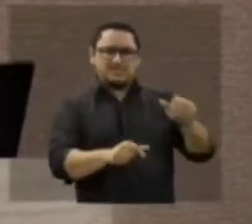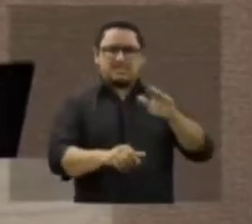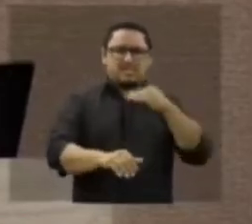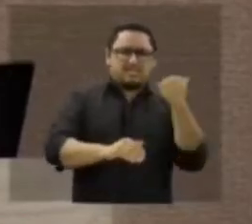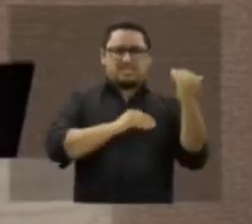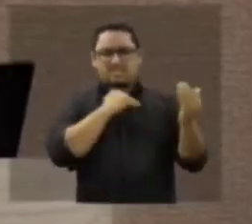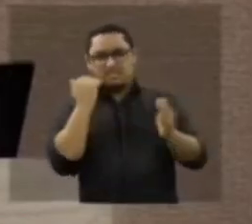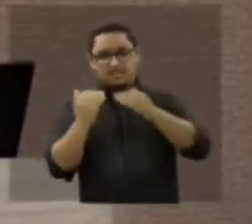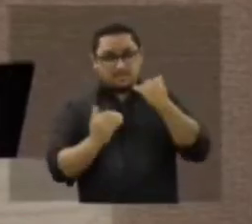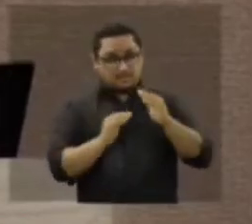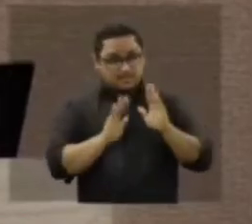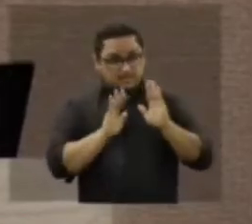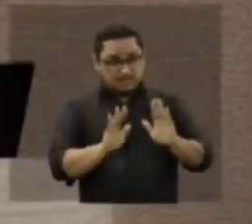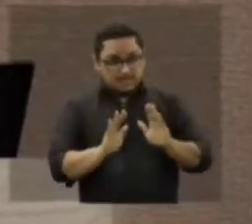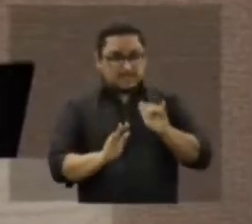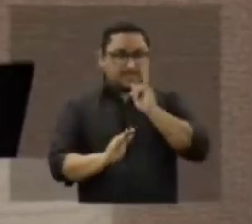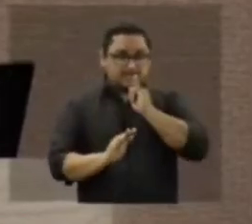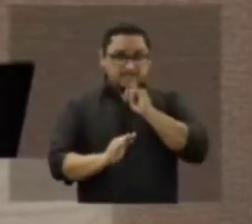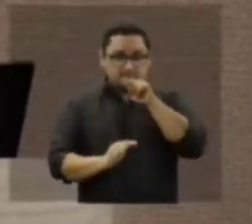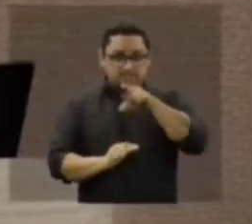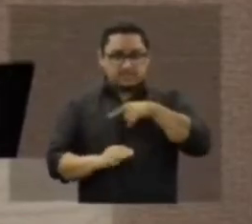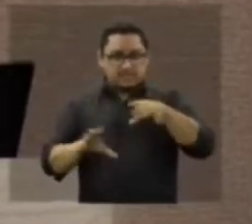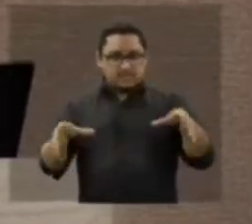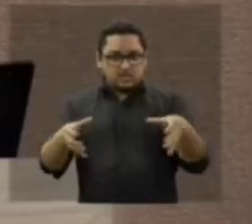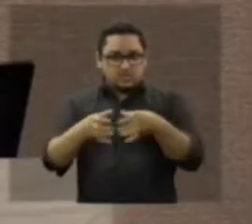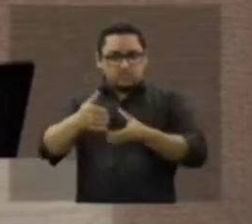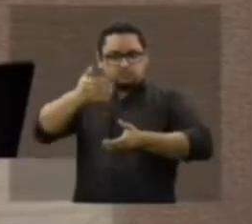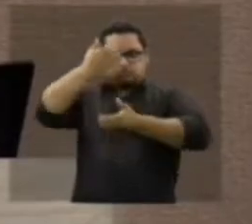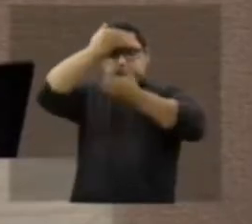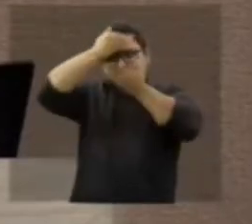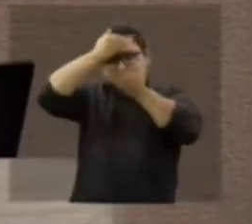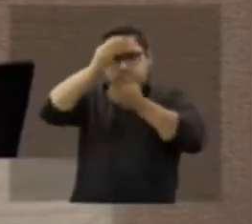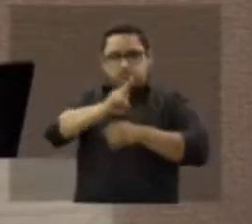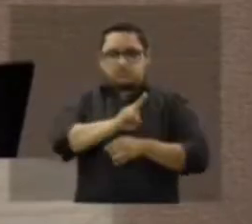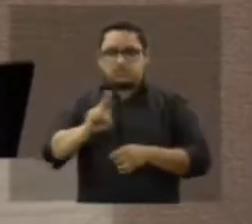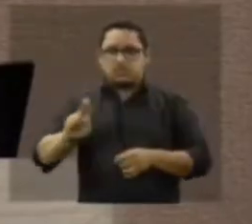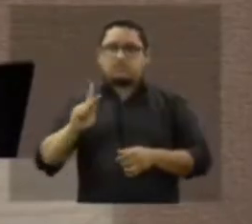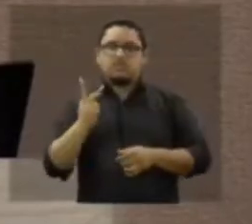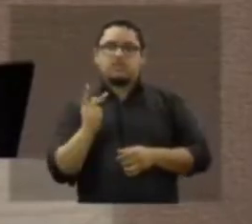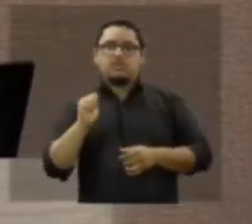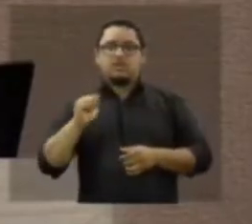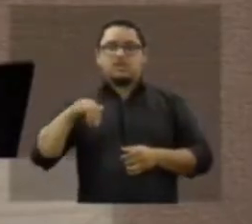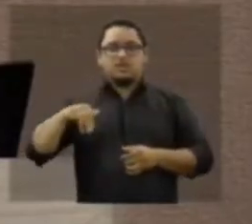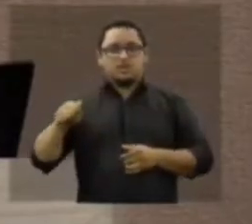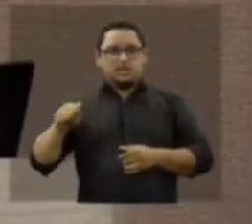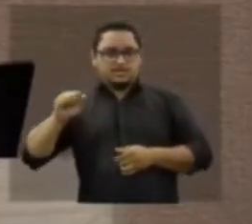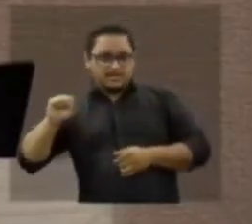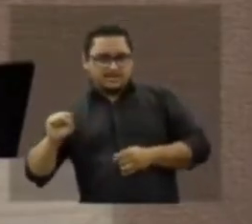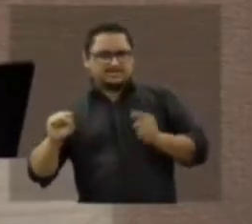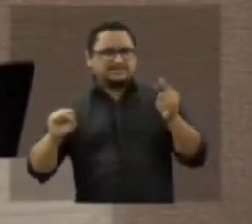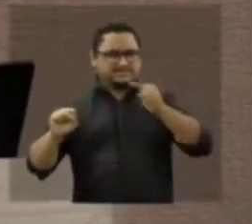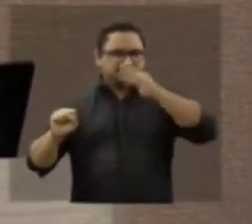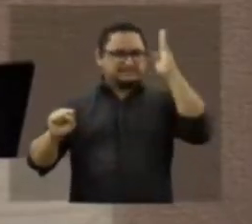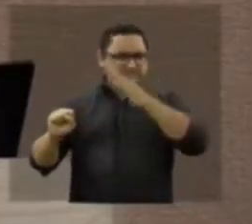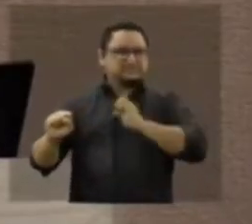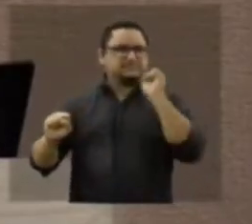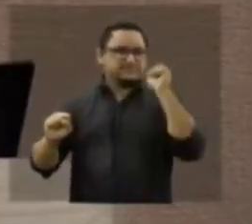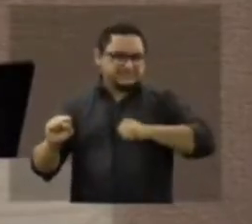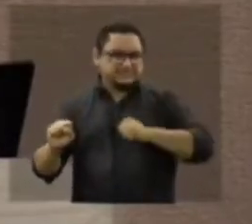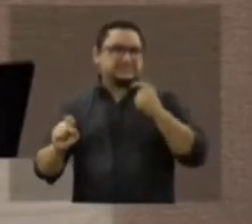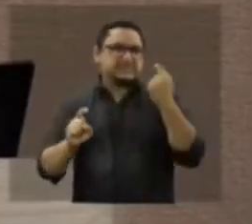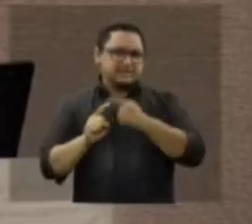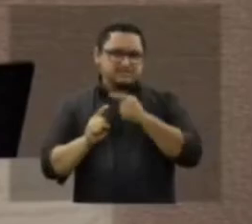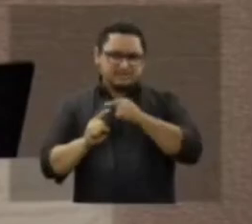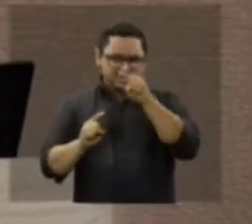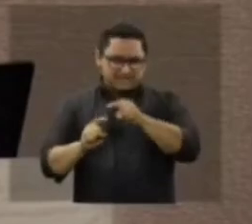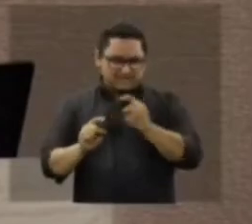verdadeiro inimigo do povo palestino é o ramaz que os usa como escudos humanos desvia recursos para fins militares em vez